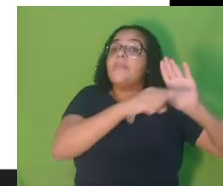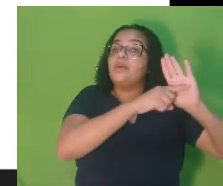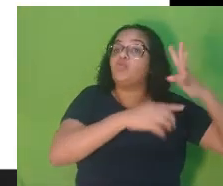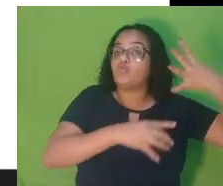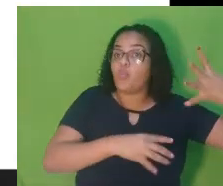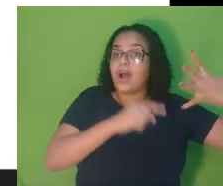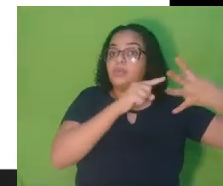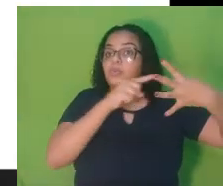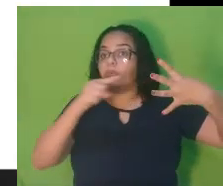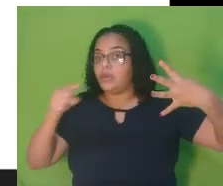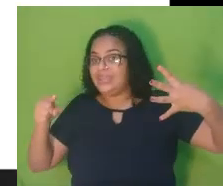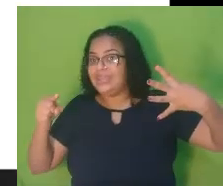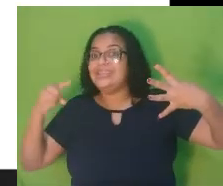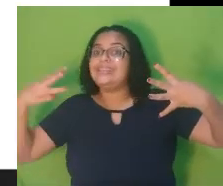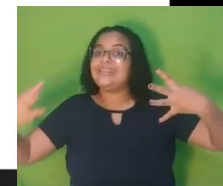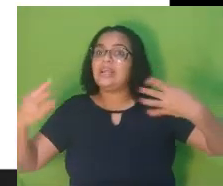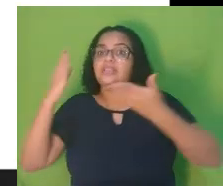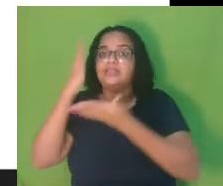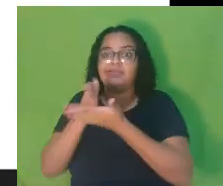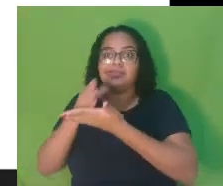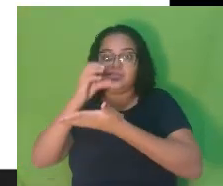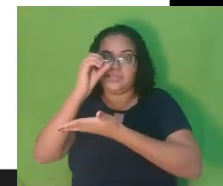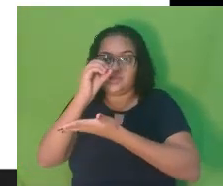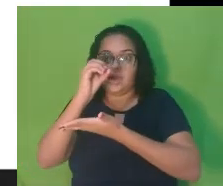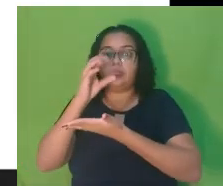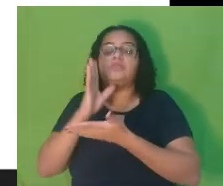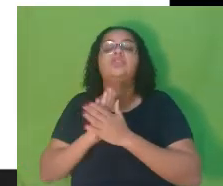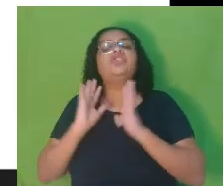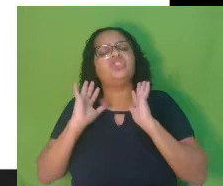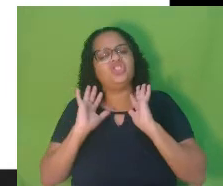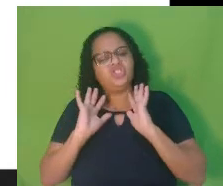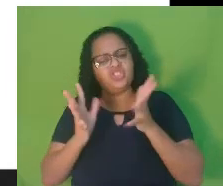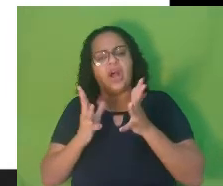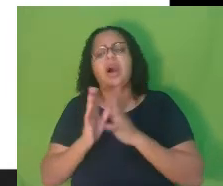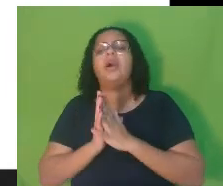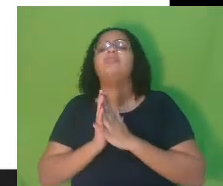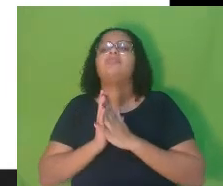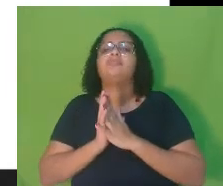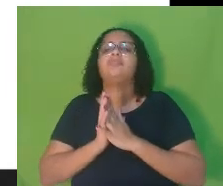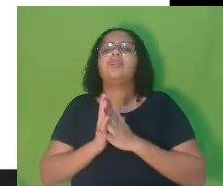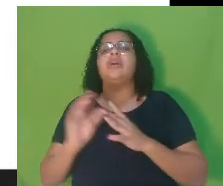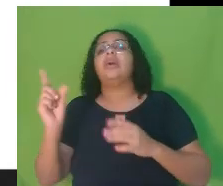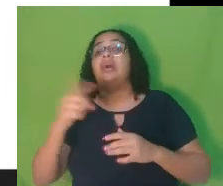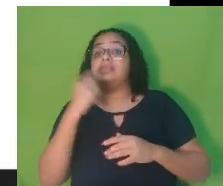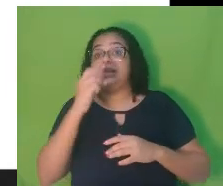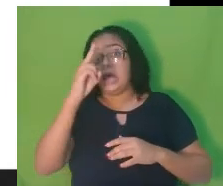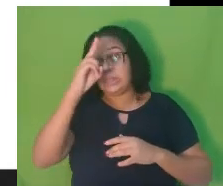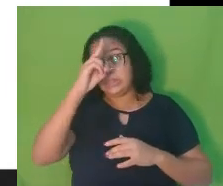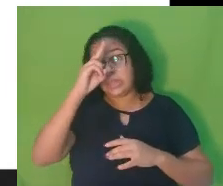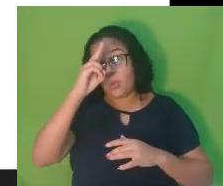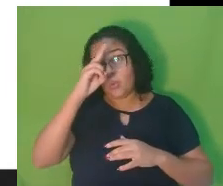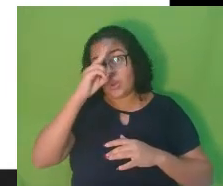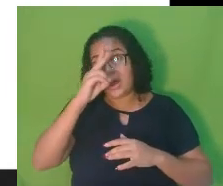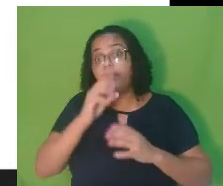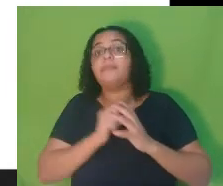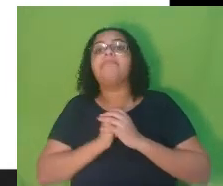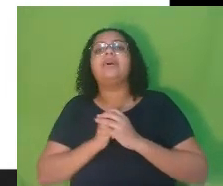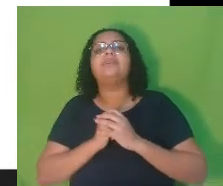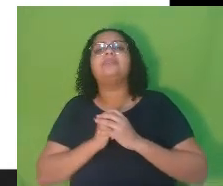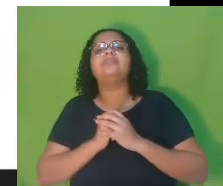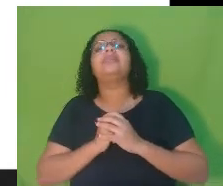e 3. Isso já é suficiente, né, para que o teorema